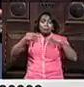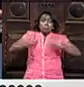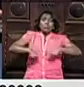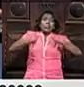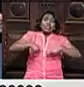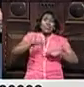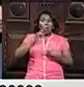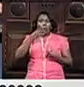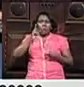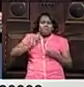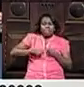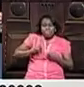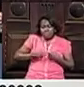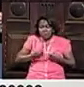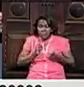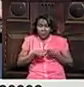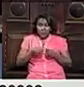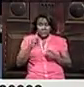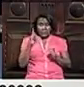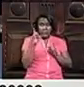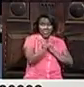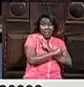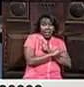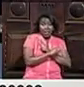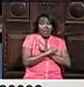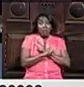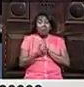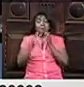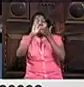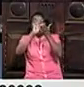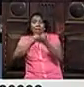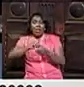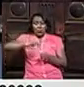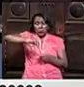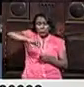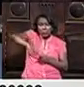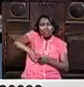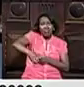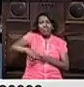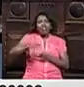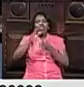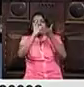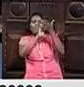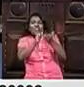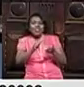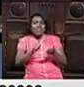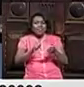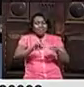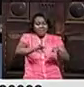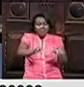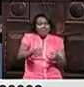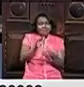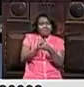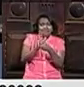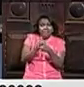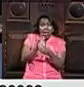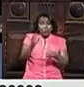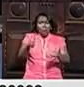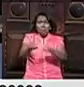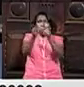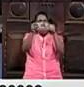necessidade, saem dos imóveis carregando torneiras, carregando vasos. O imóvel fica